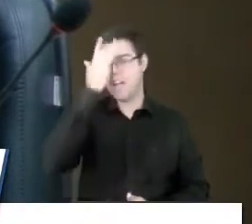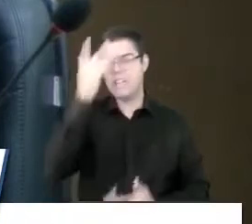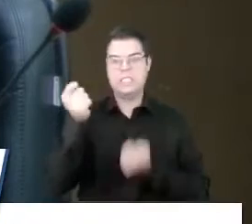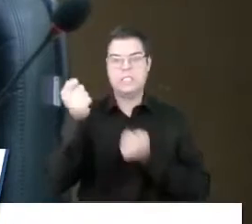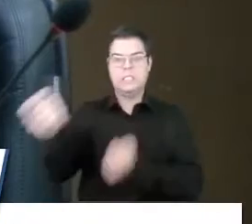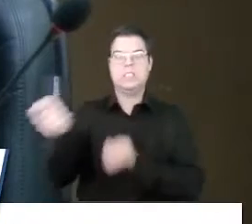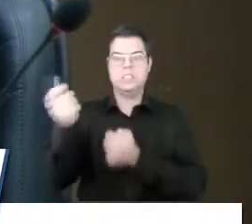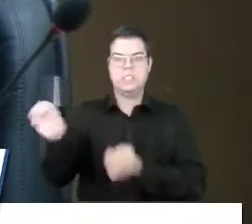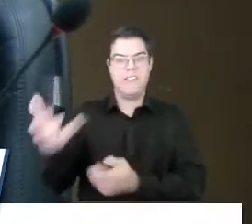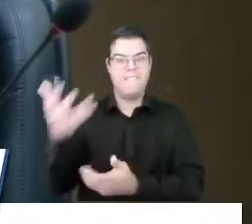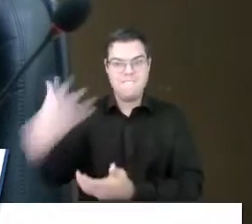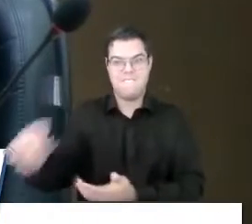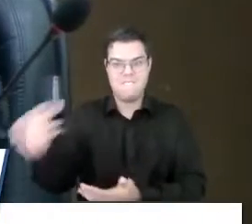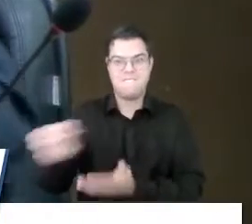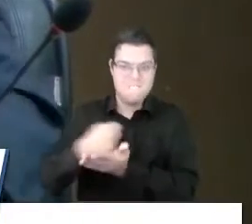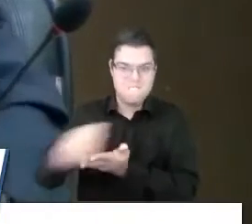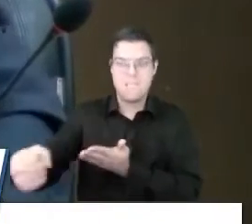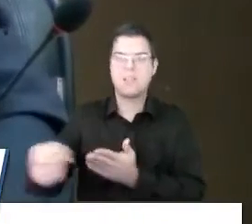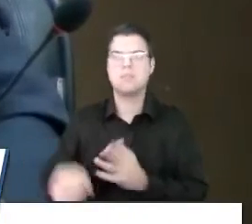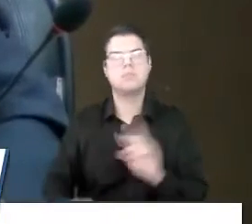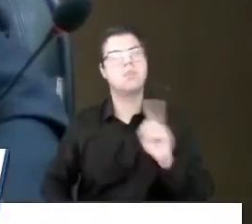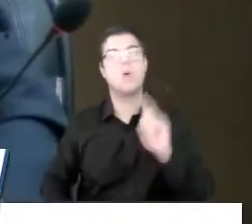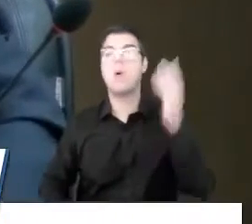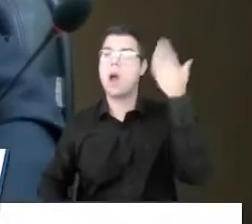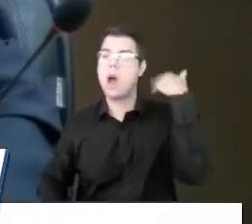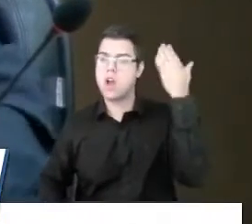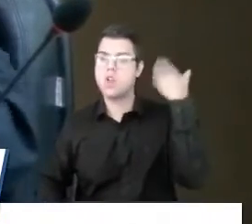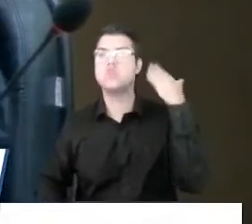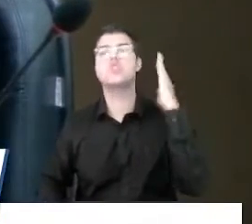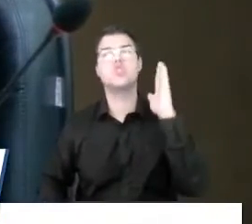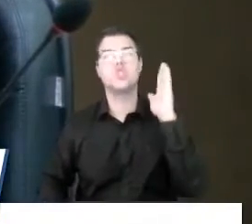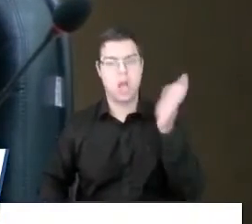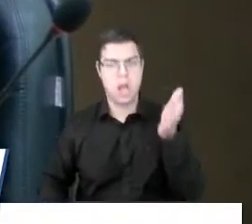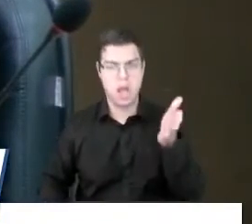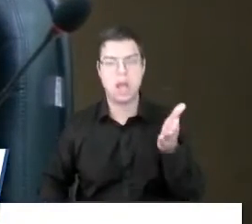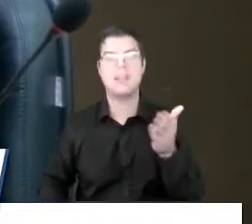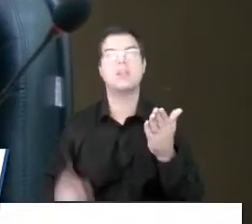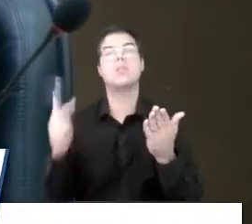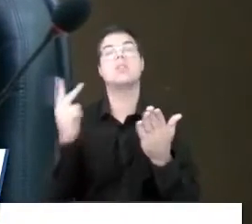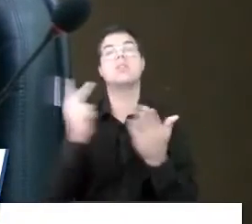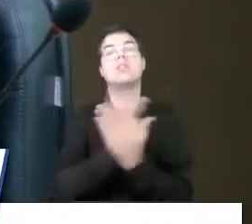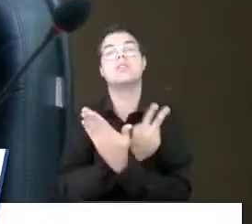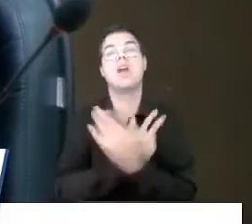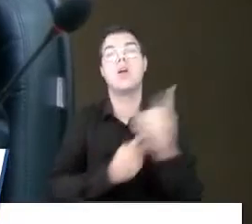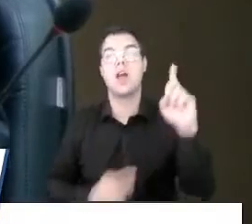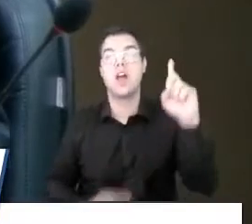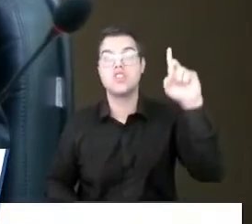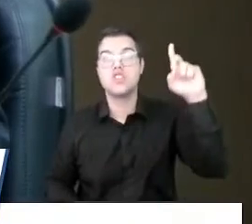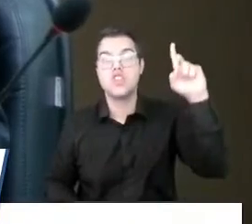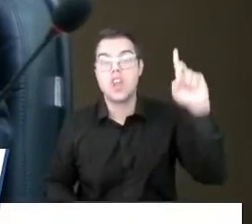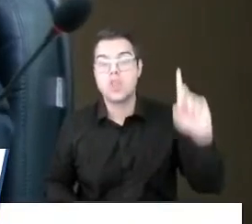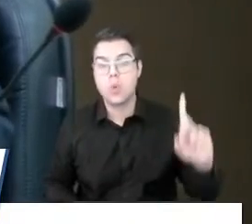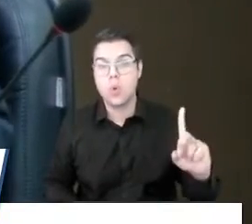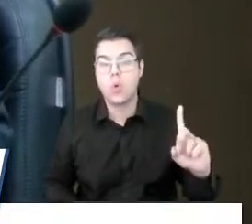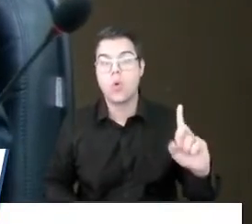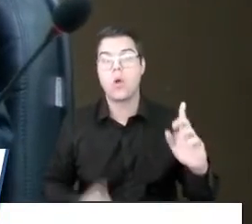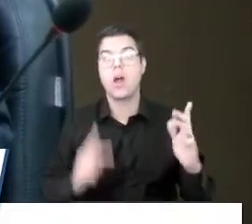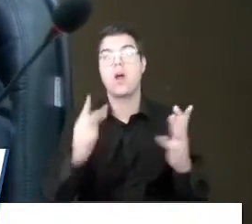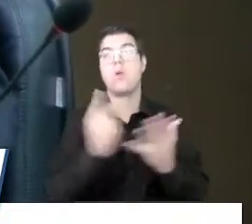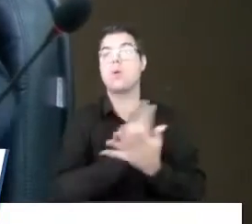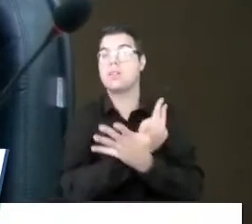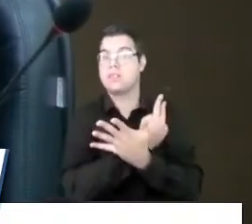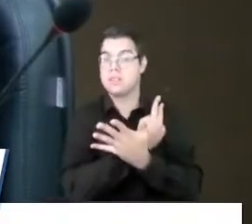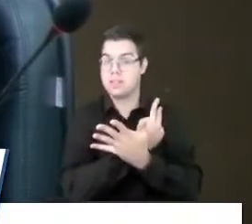Já aconteceu outras vezes. Vocês viram aí a questão dos diretores, o imbróglio que deu. Está aí agora, os diretores